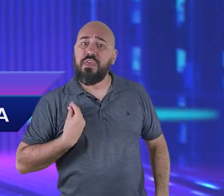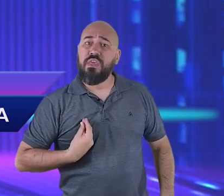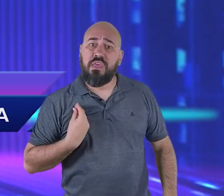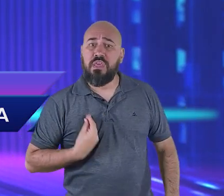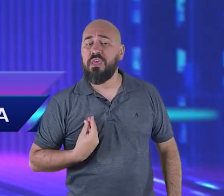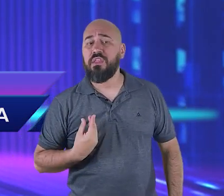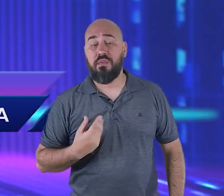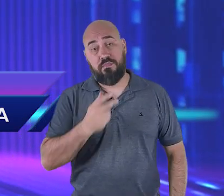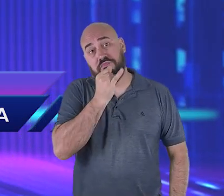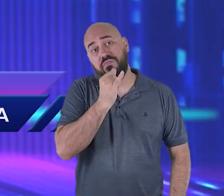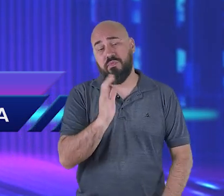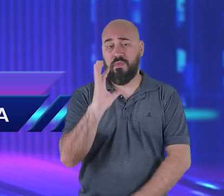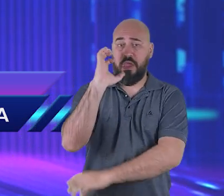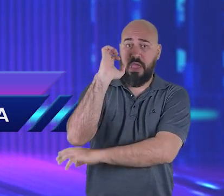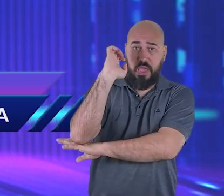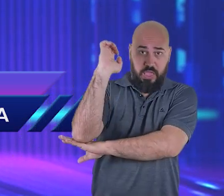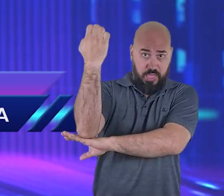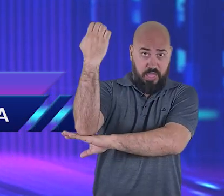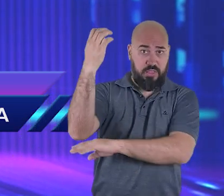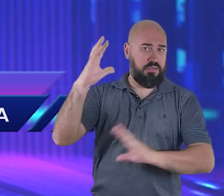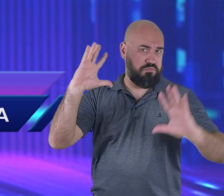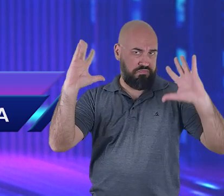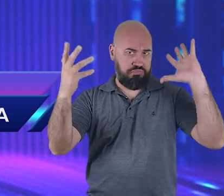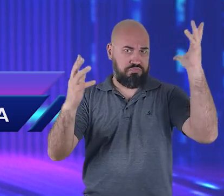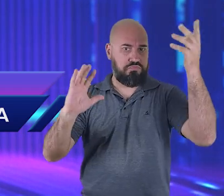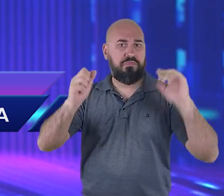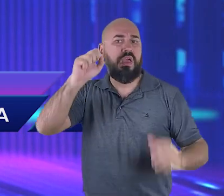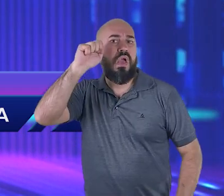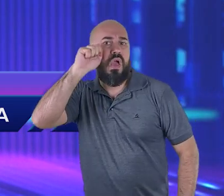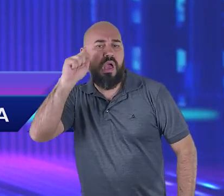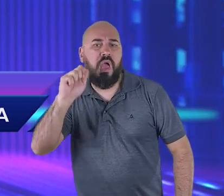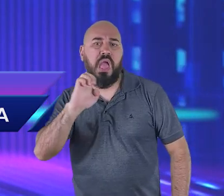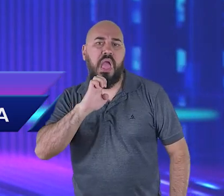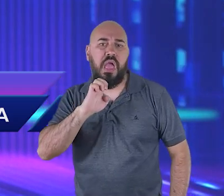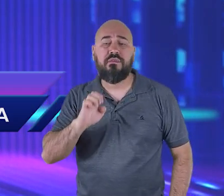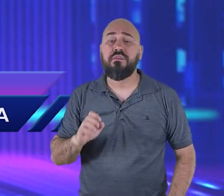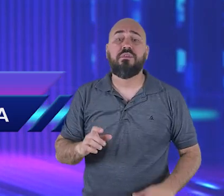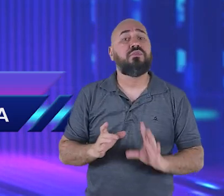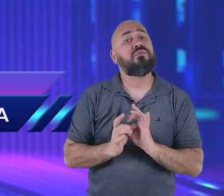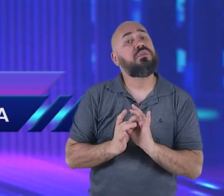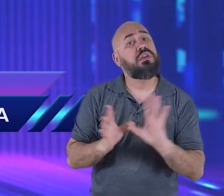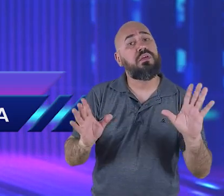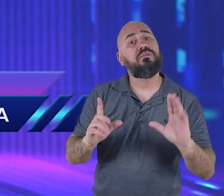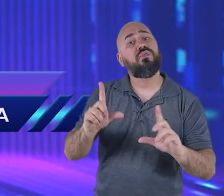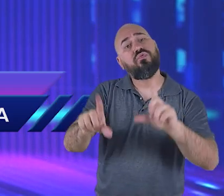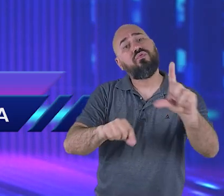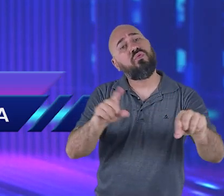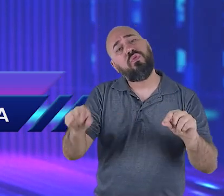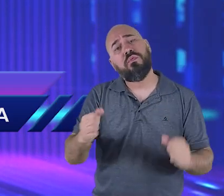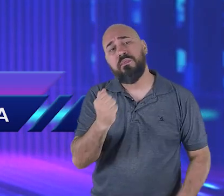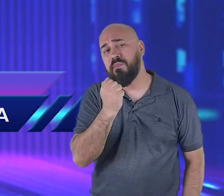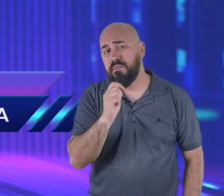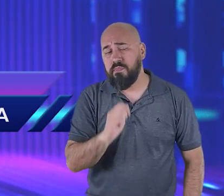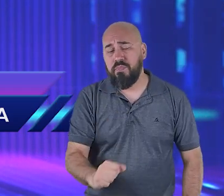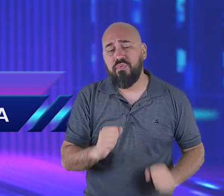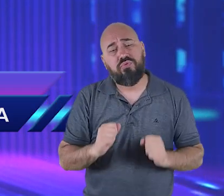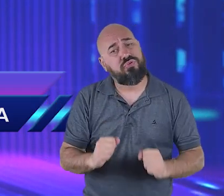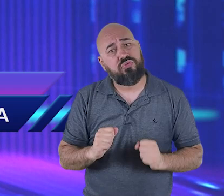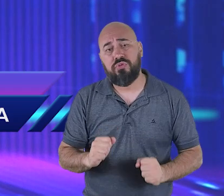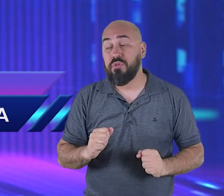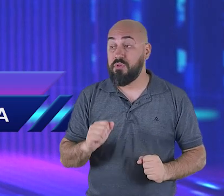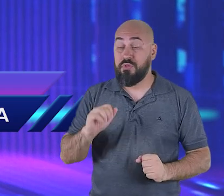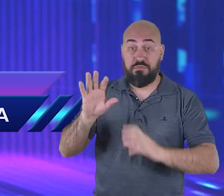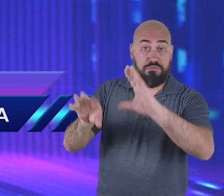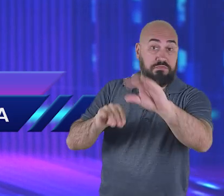do jardim era o exercício do livre-arbítrio. Veja a ordem que Deus deu para o homem